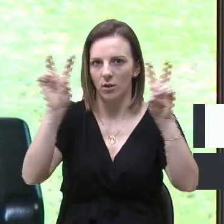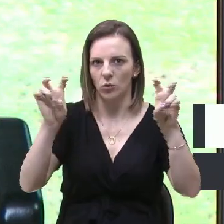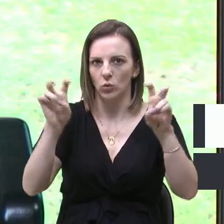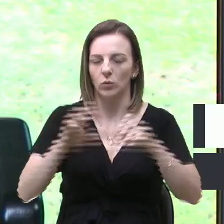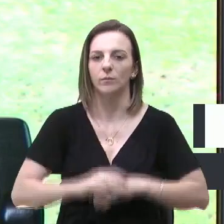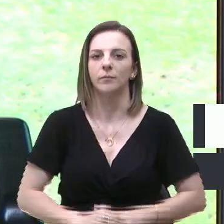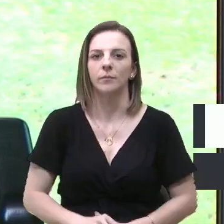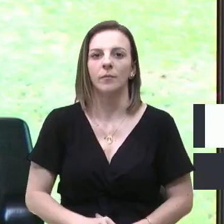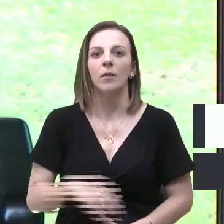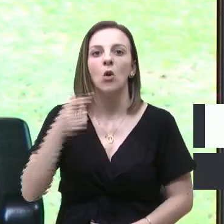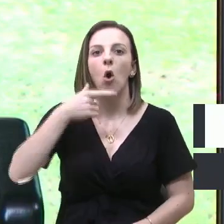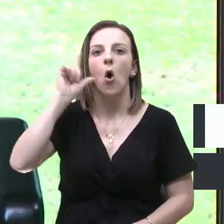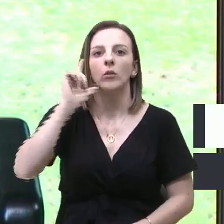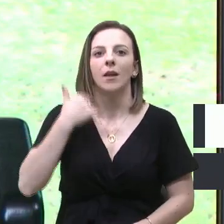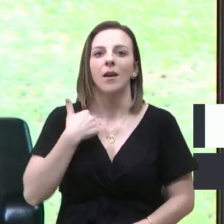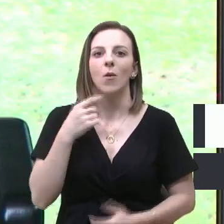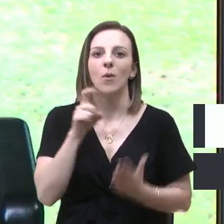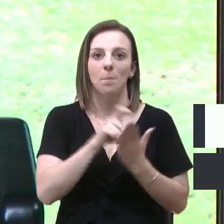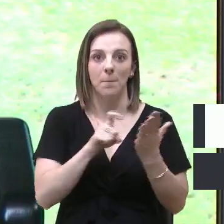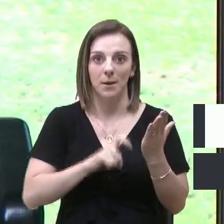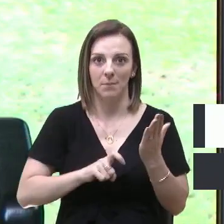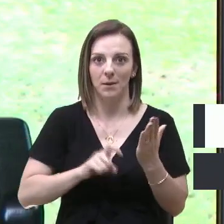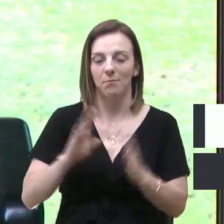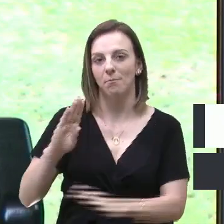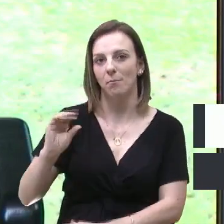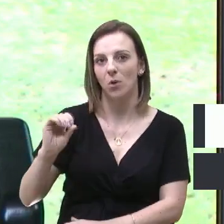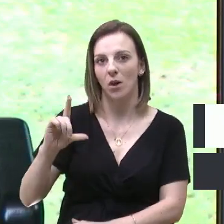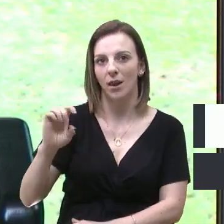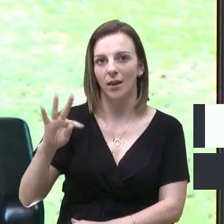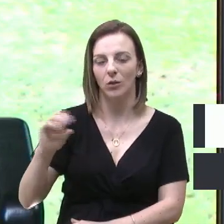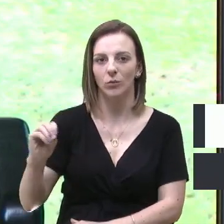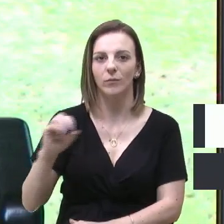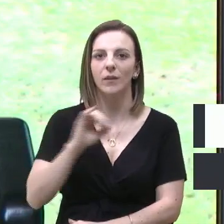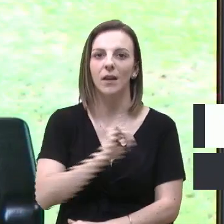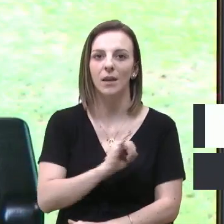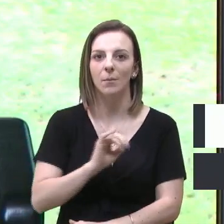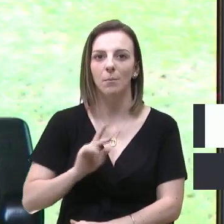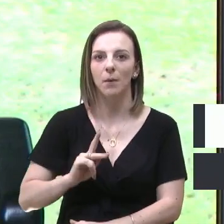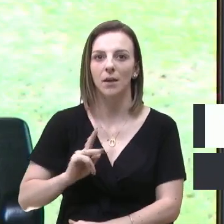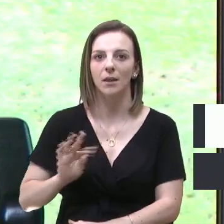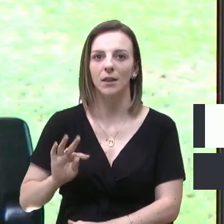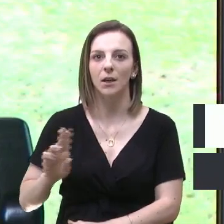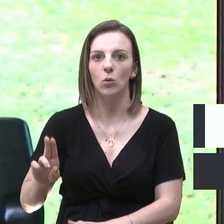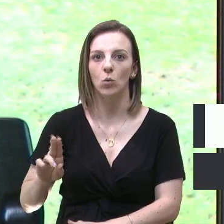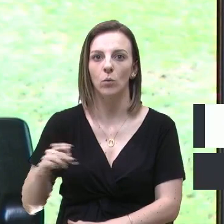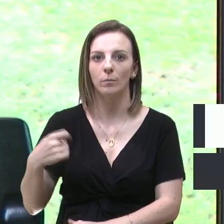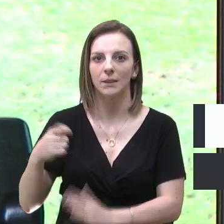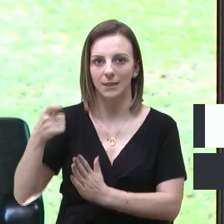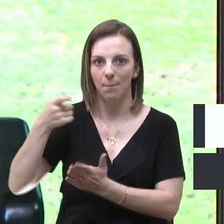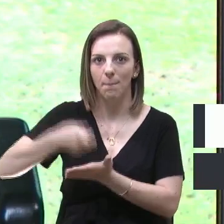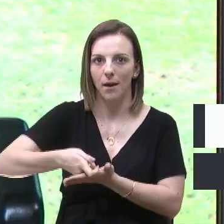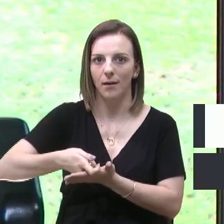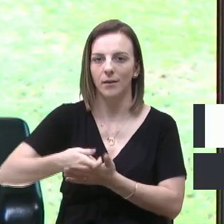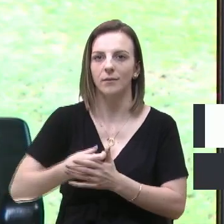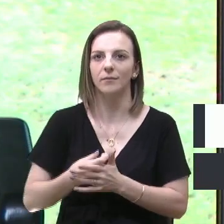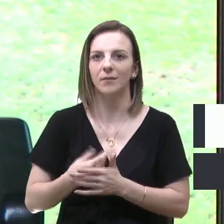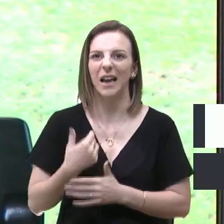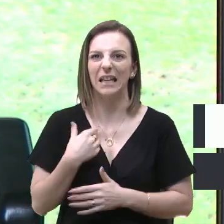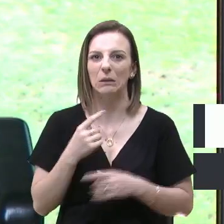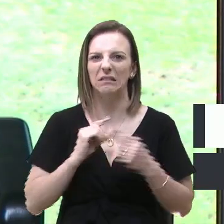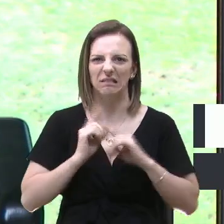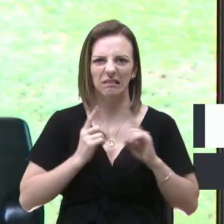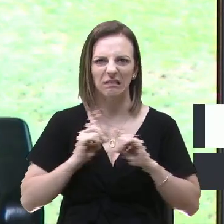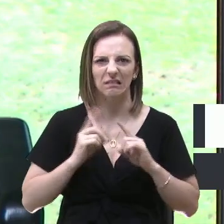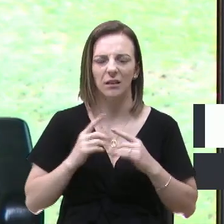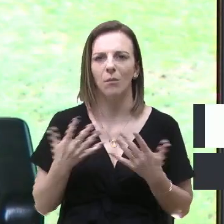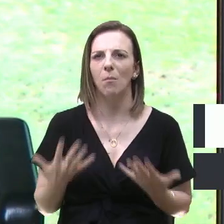Ontem, eu imprimi os boletos do IPTU para pagar. E aí, eu estava reclamando. Eu disse, olha o que eu vou ter